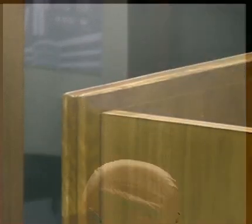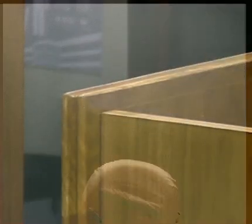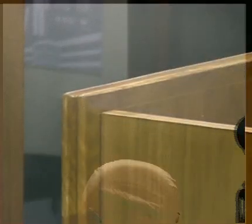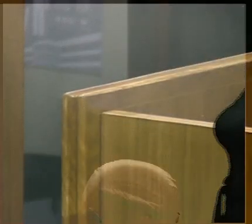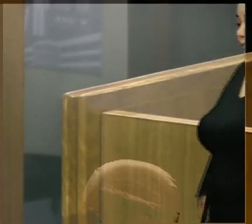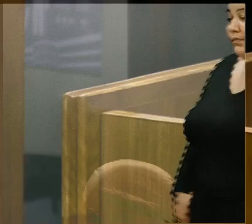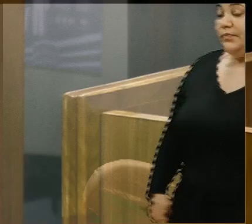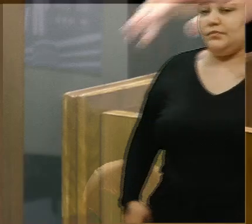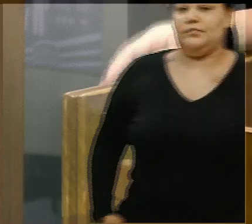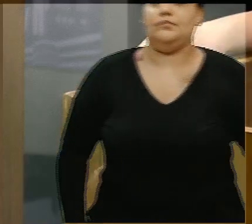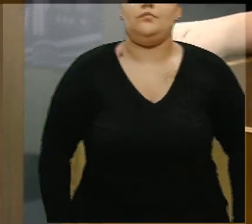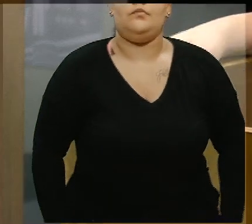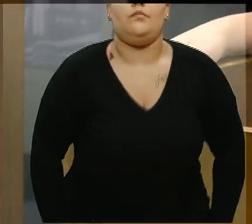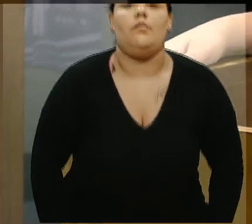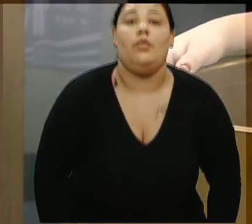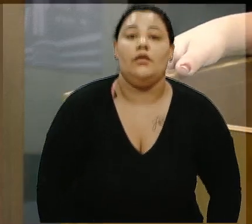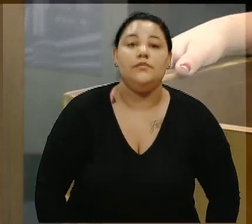fez?